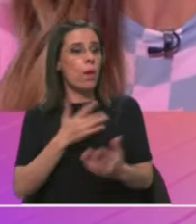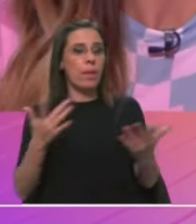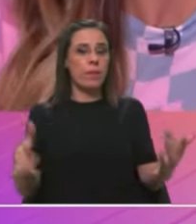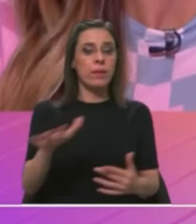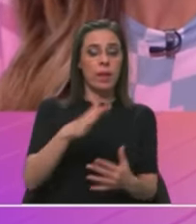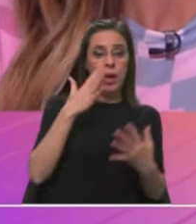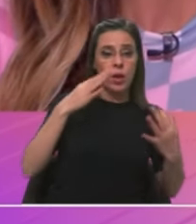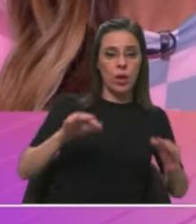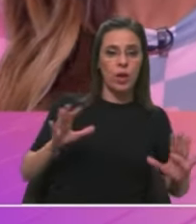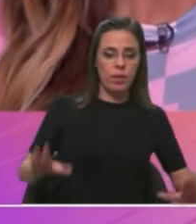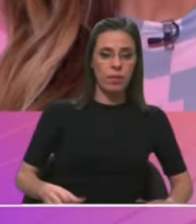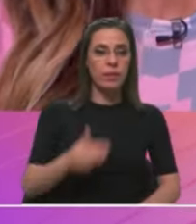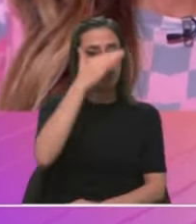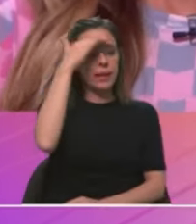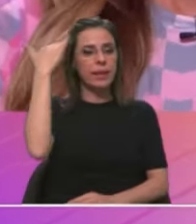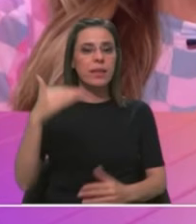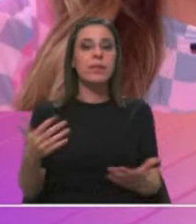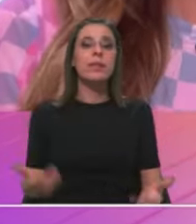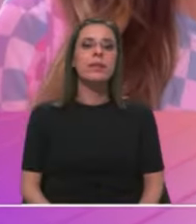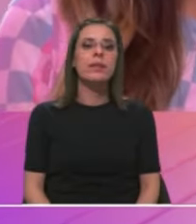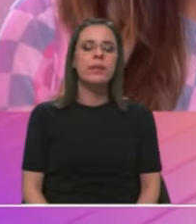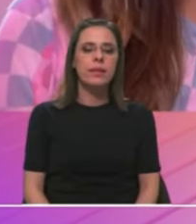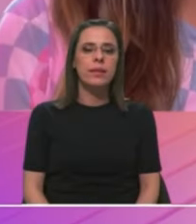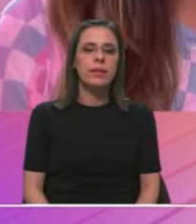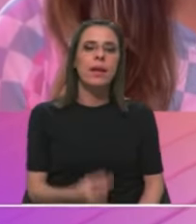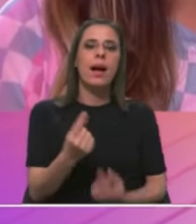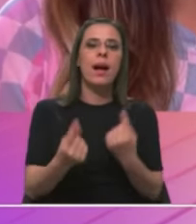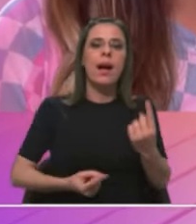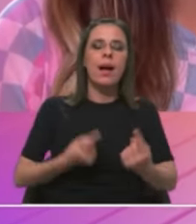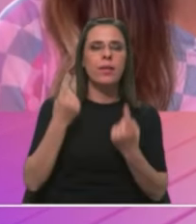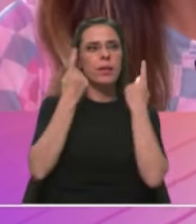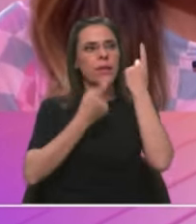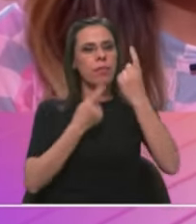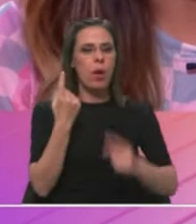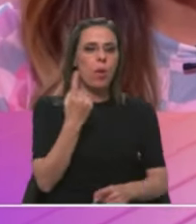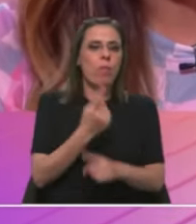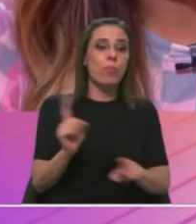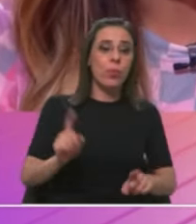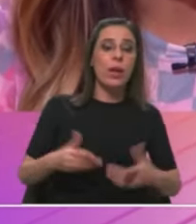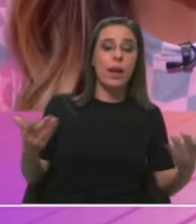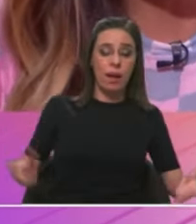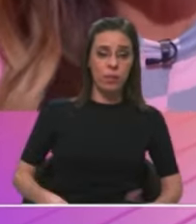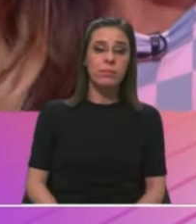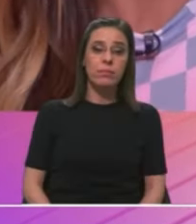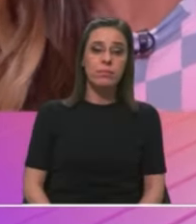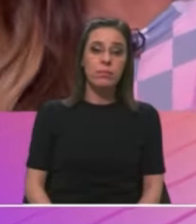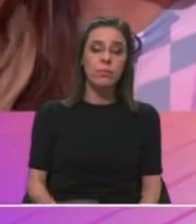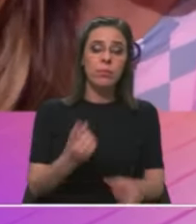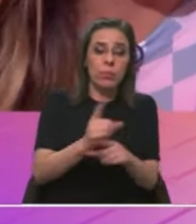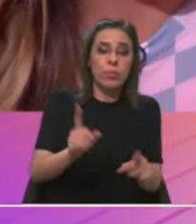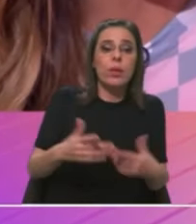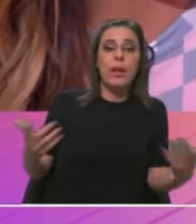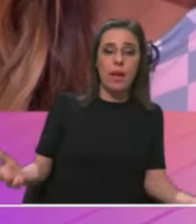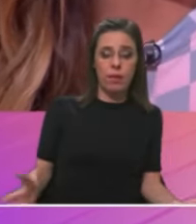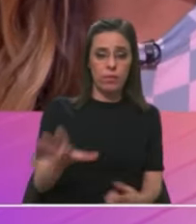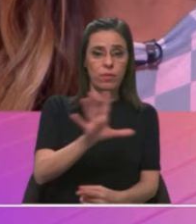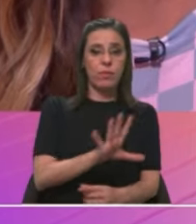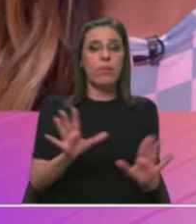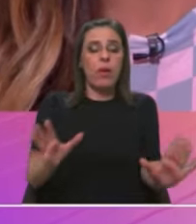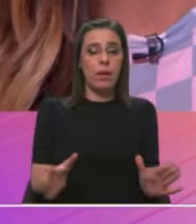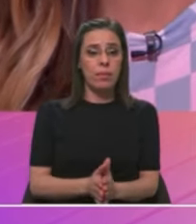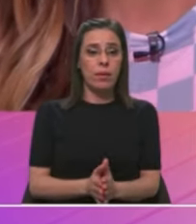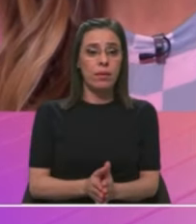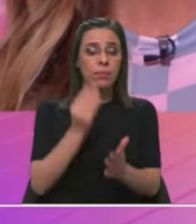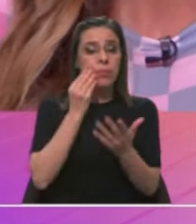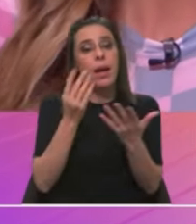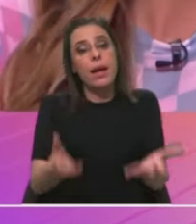circunstâncias normais difícil e e às vezes pensam assim porque não porque é que não há de ser assim desta forma porque se